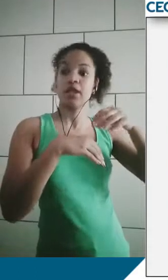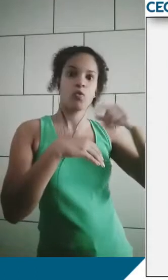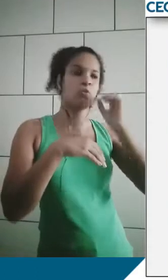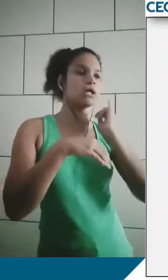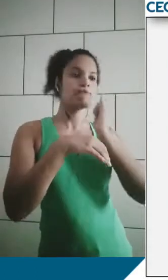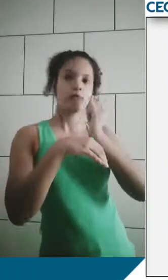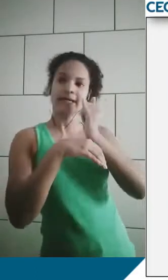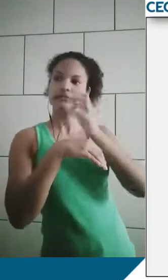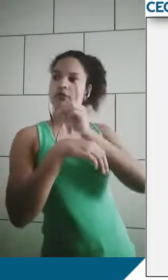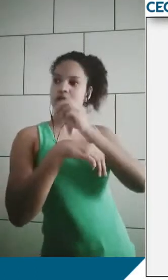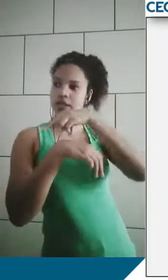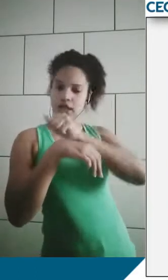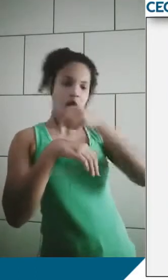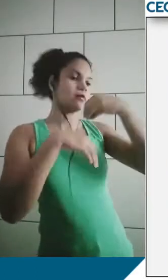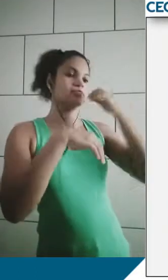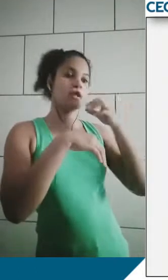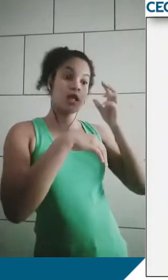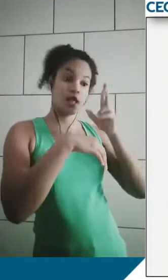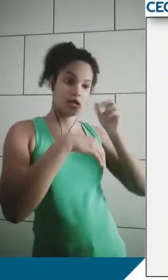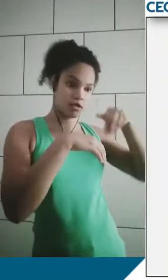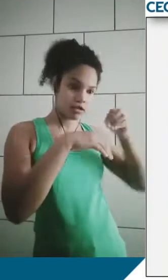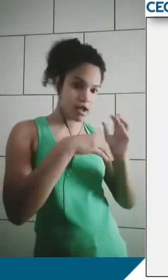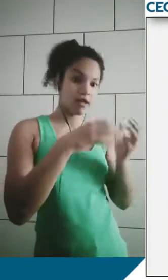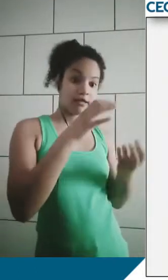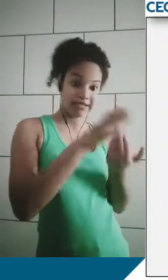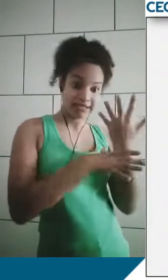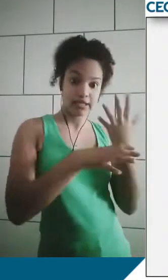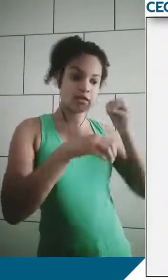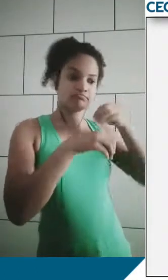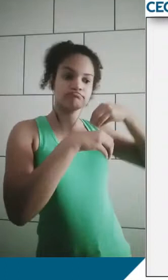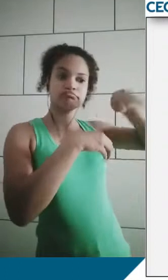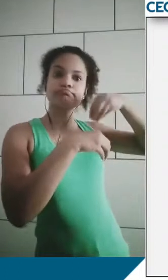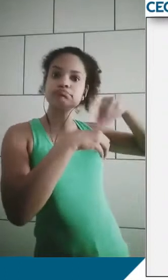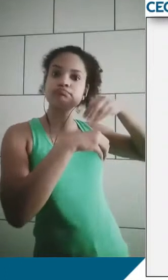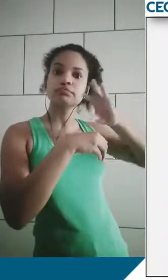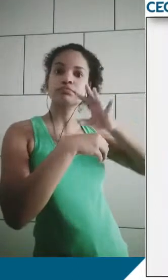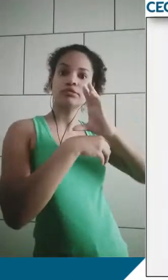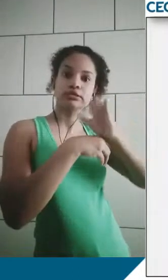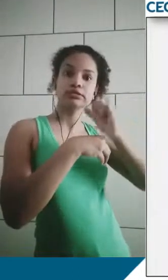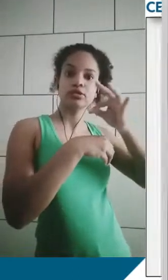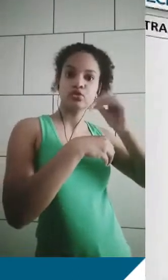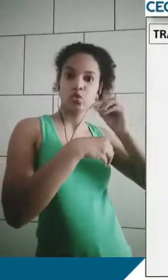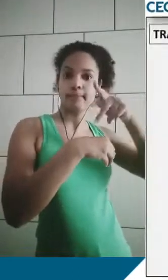traduzida e culminar na síntese de proteínas. Então, como acontece a transcrição?